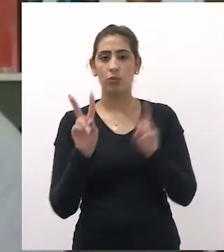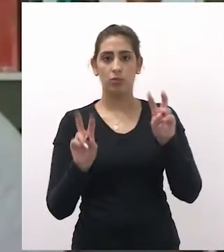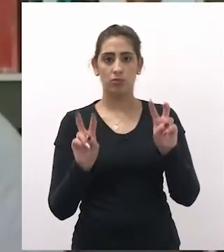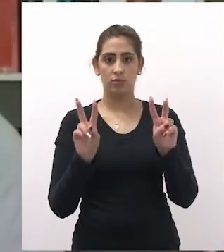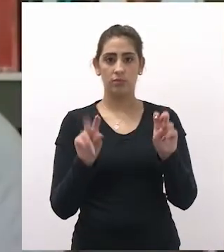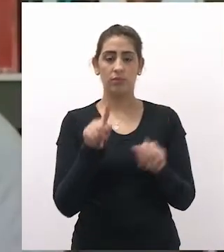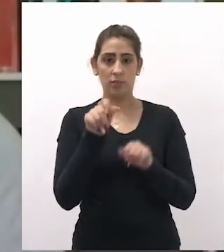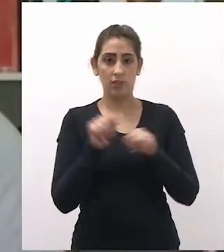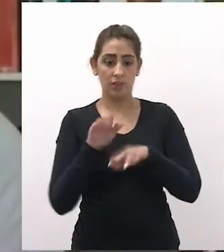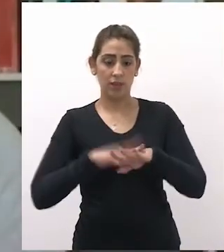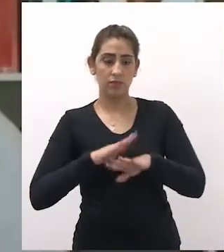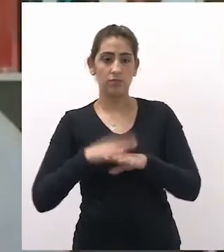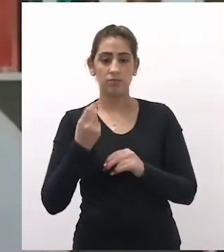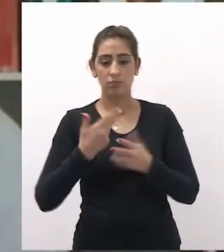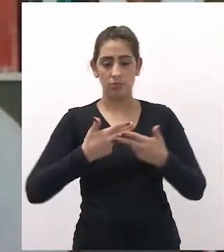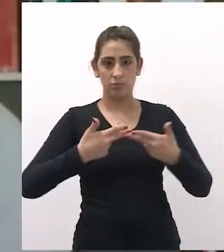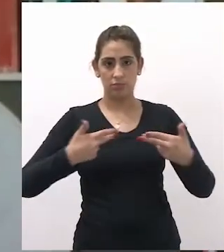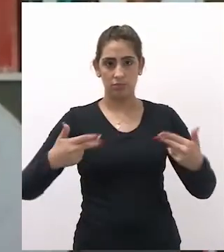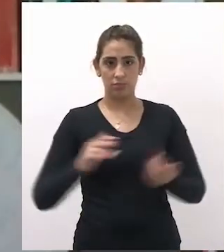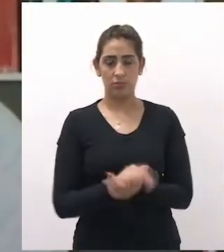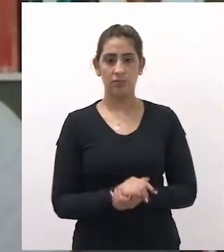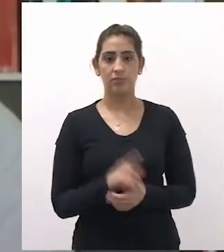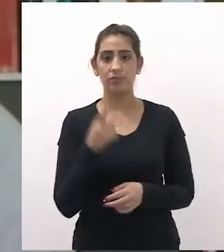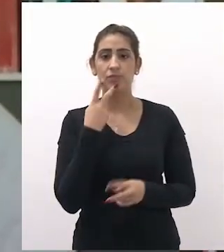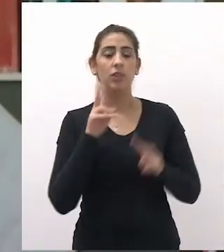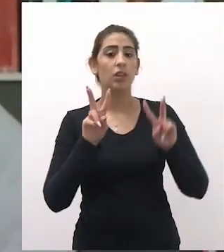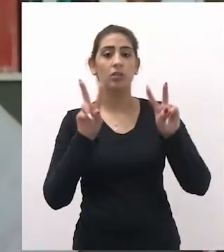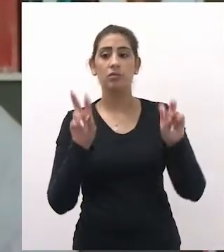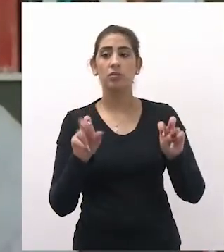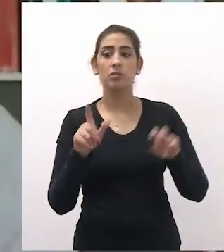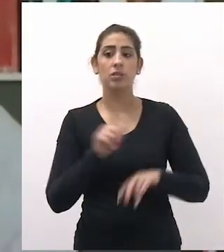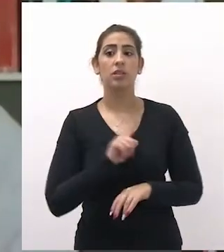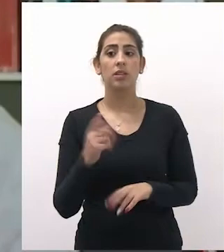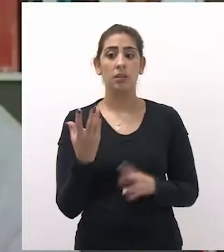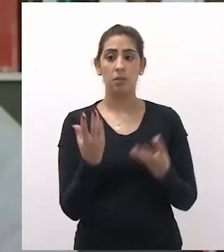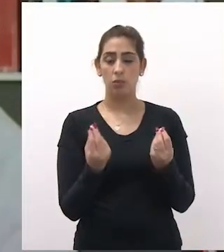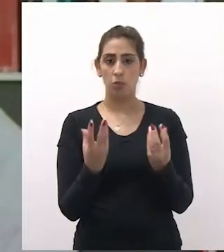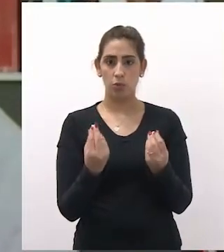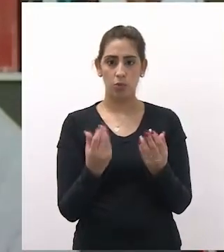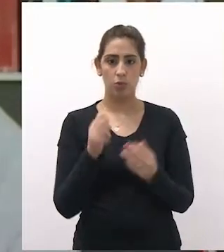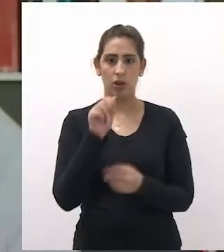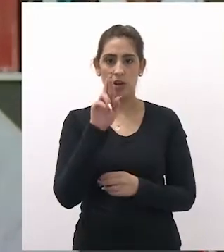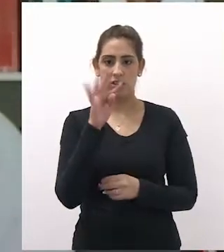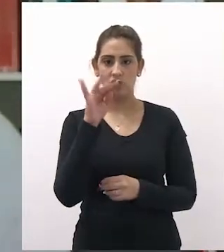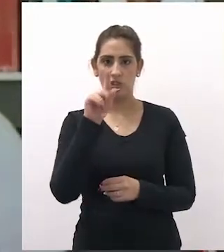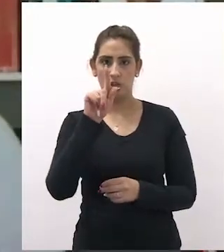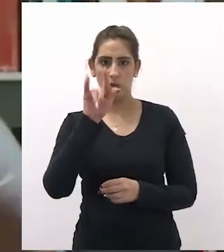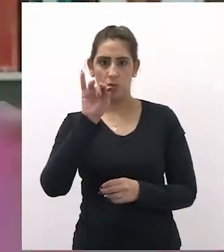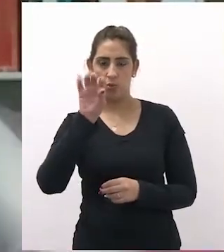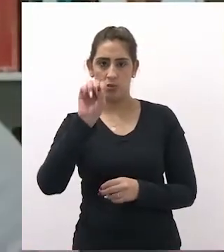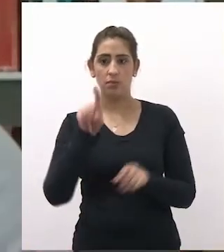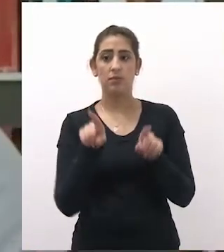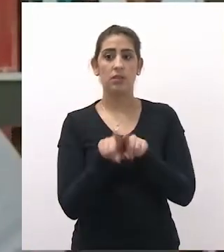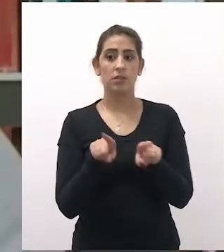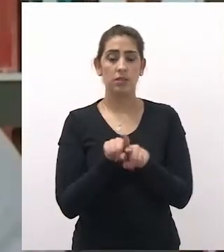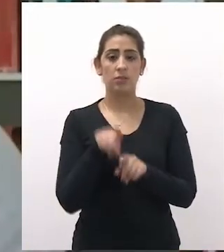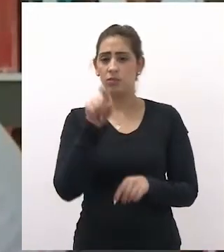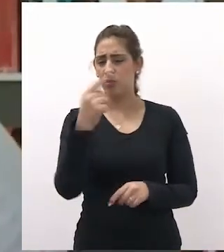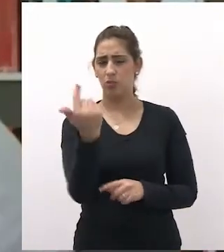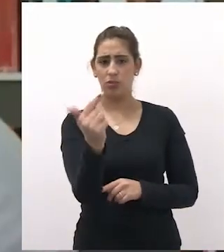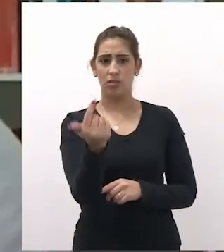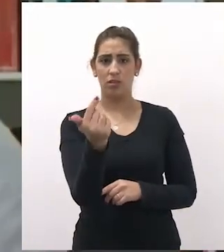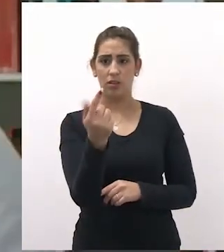sobre muitas abordagens, ele fala sobre... tem muitos gatilhos, tem, admito, mas você não tem a